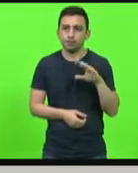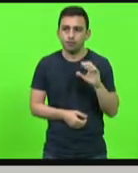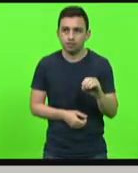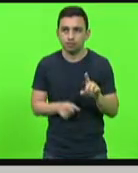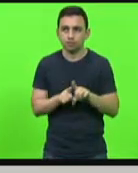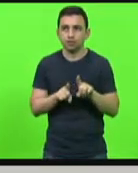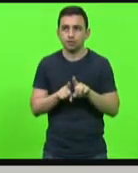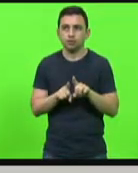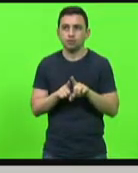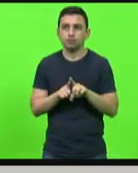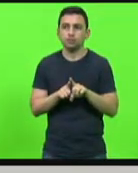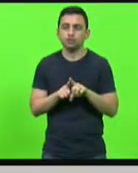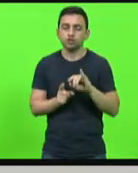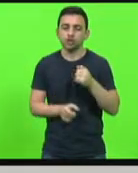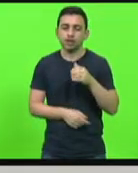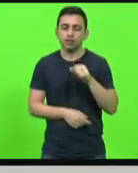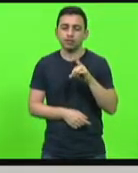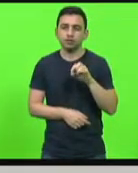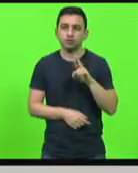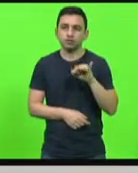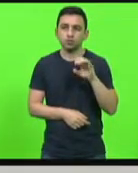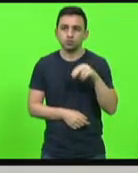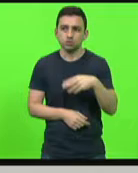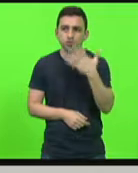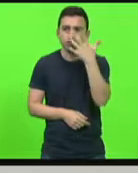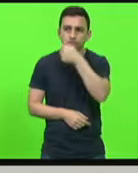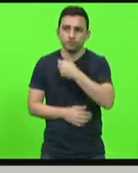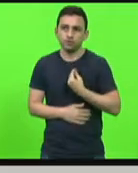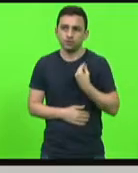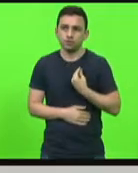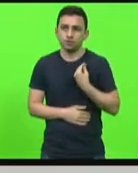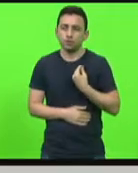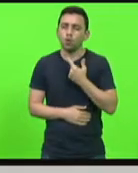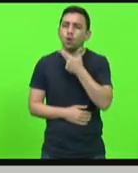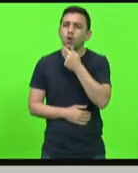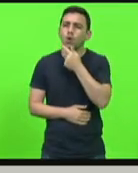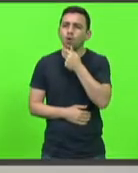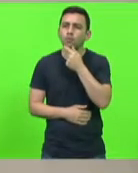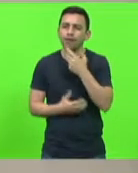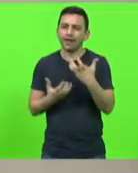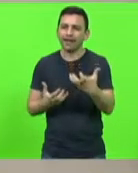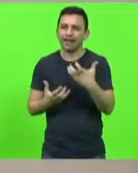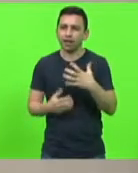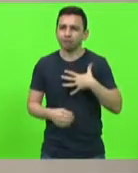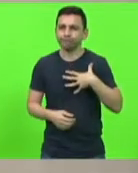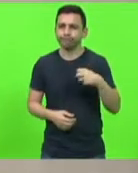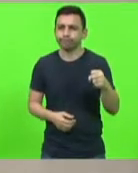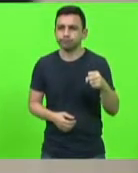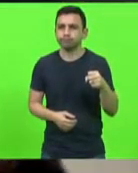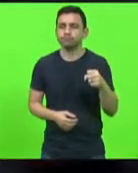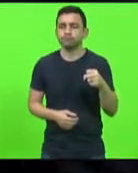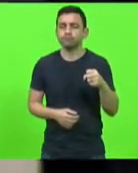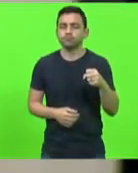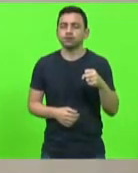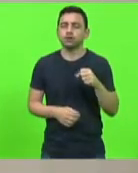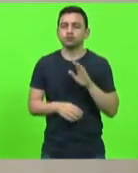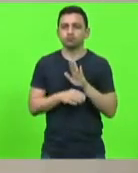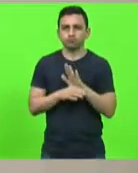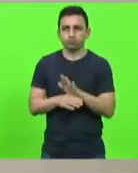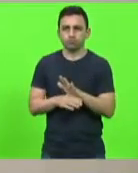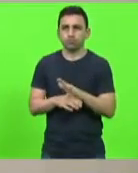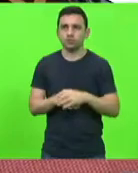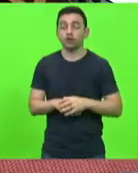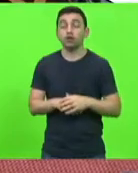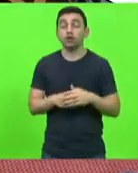pela dedicação que resultou ao salvamento da vida de um homem que tentava suicídio. Em discussão, não havendo quem queira discutir,